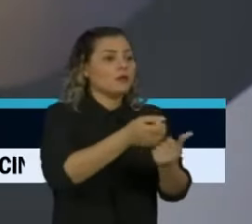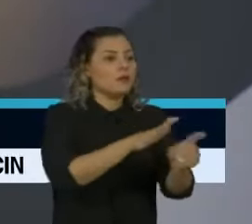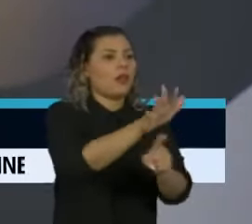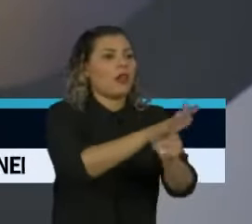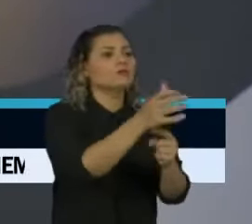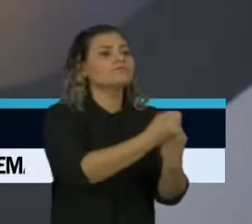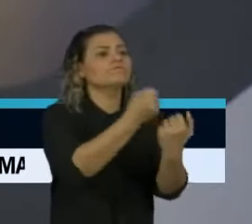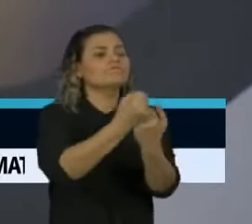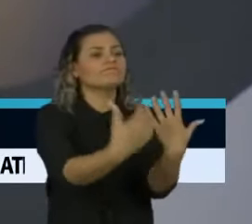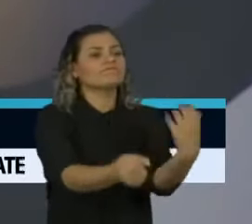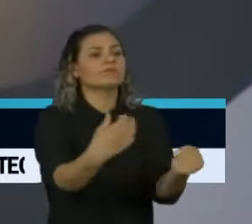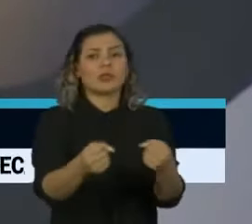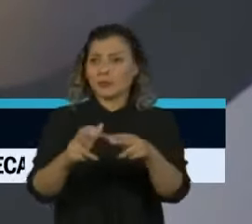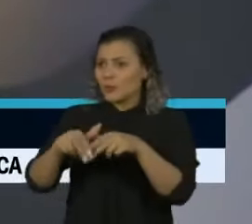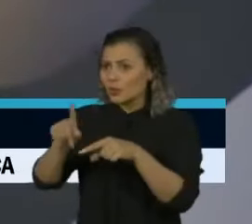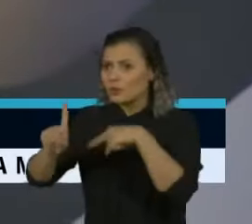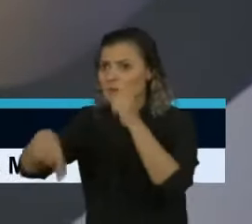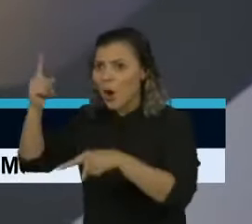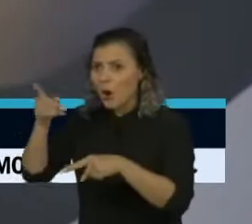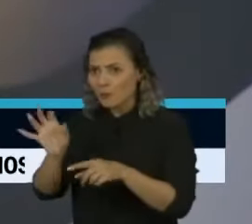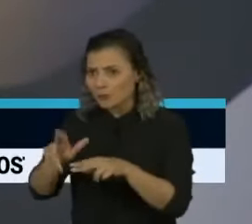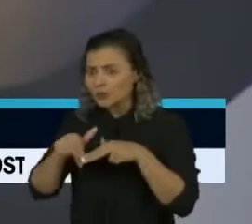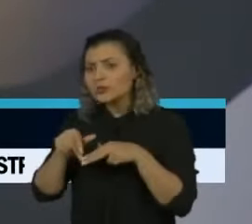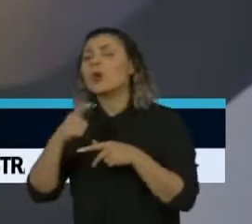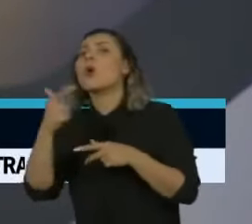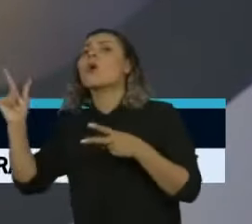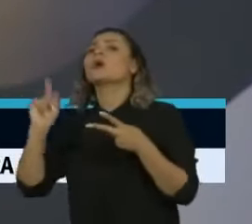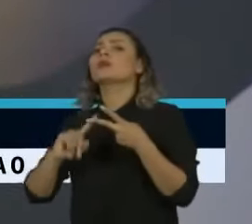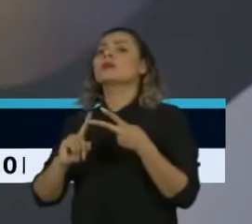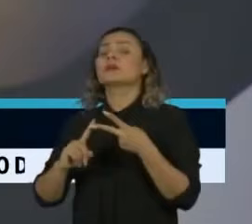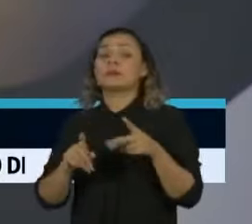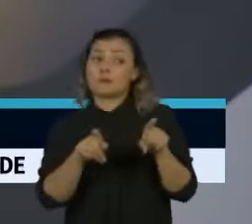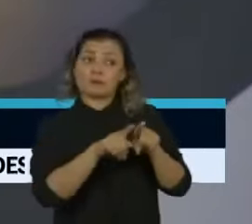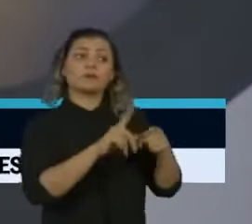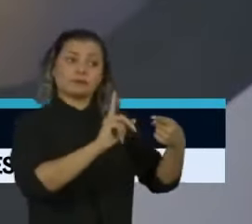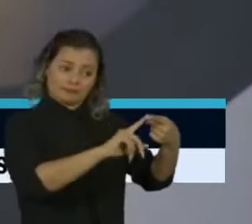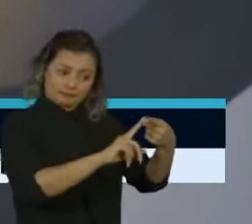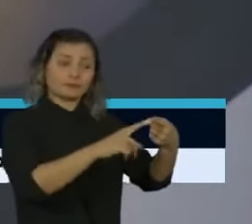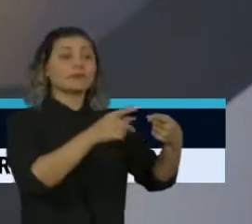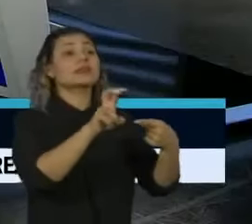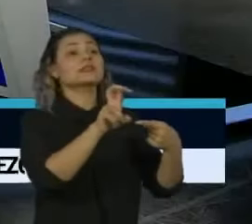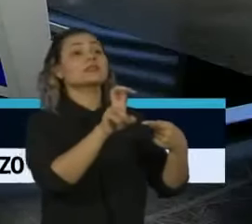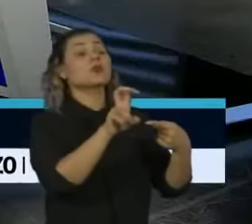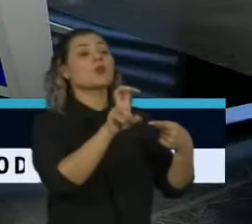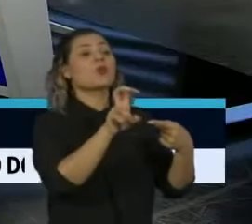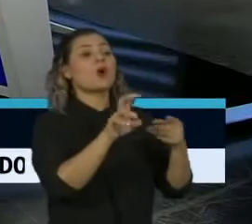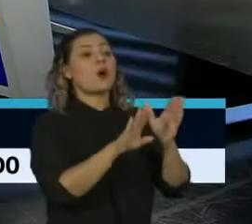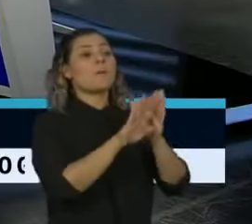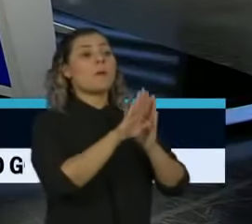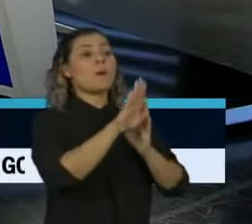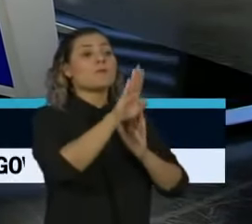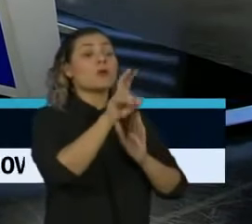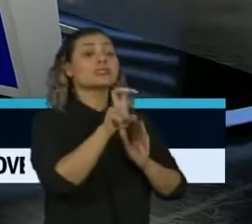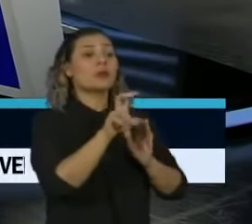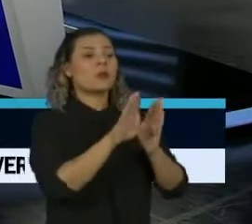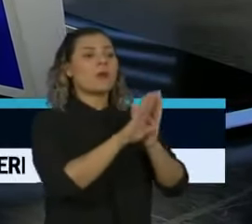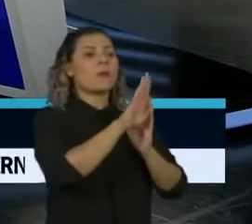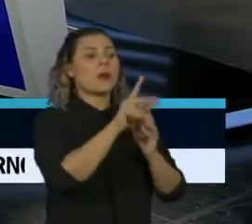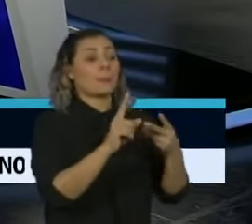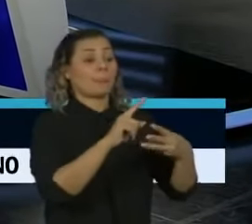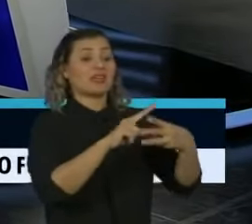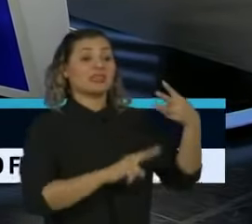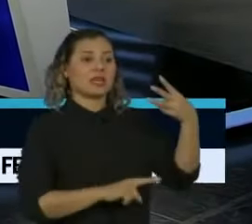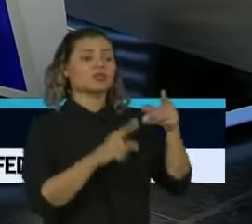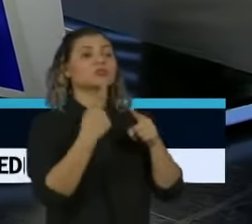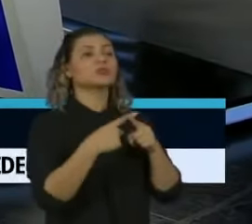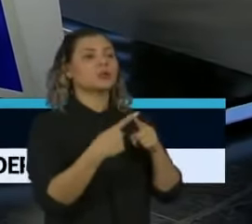turbinou a aprovação do presidente Jair Bolsonaro ou teve outra razão também? A aprovação dele subiu 5 pontos percentuais. 3 pontos